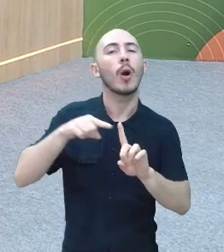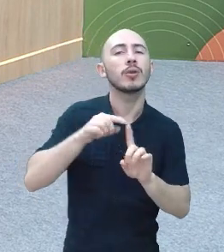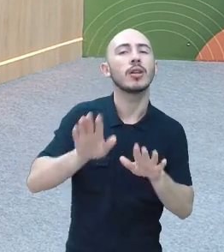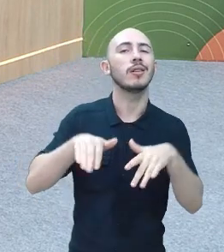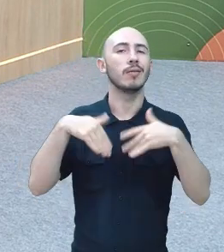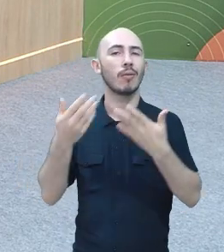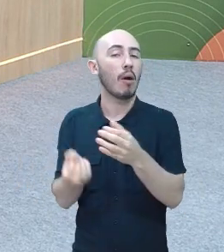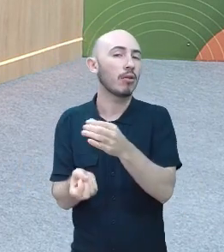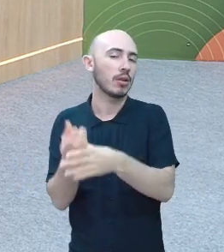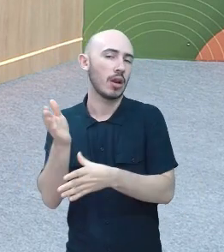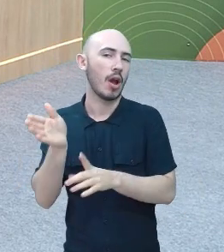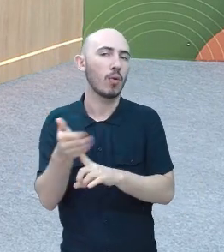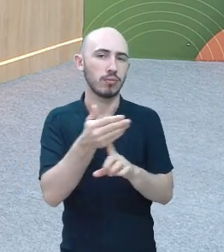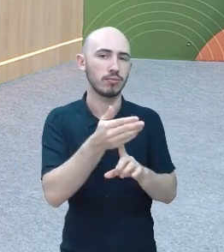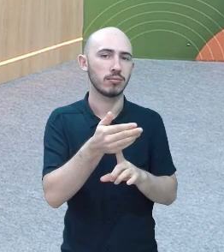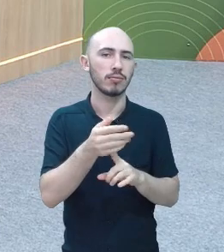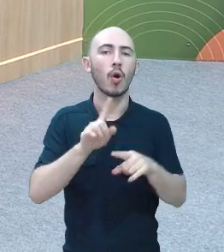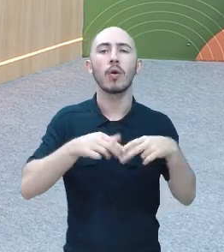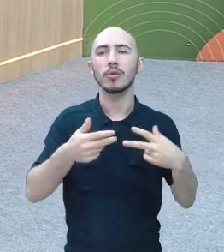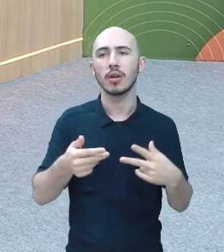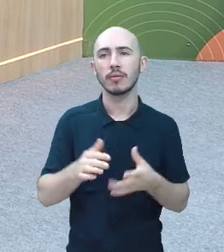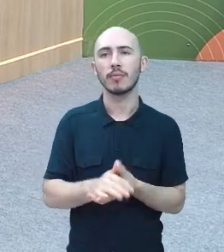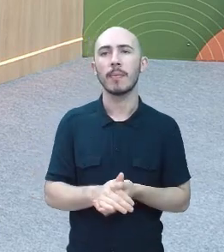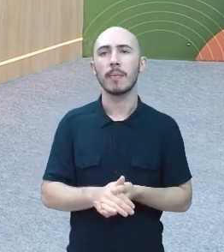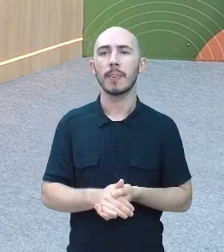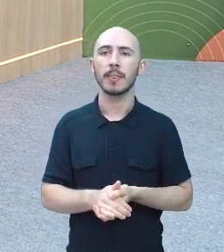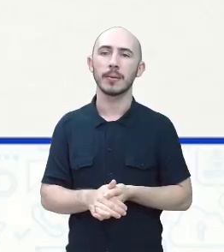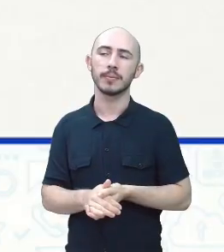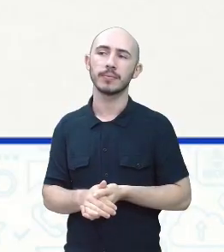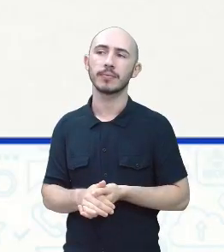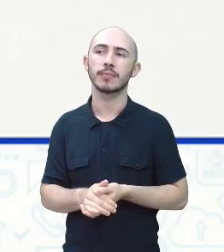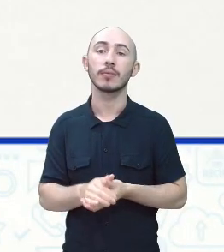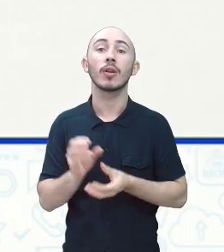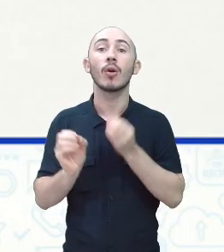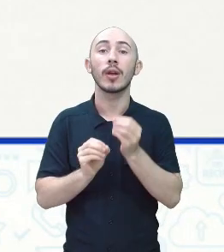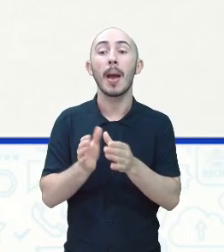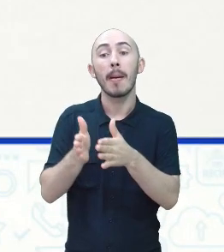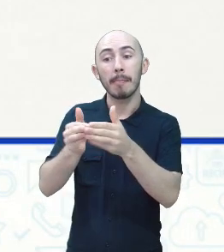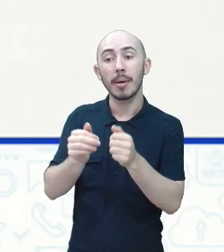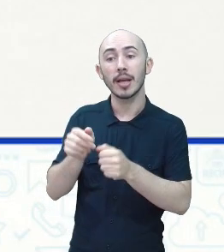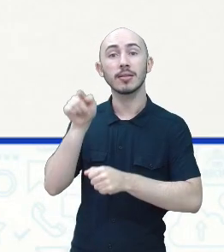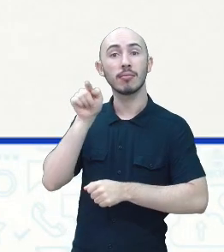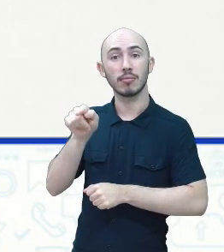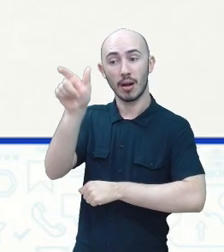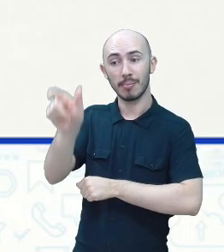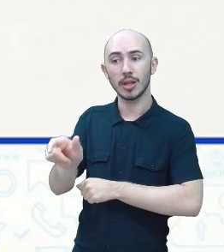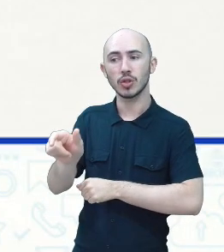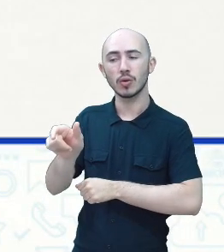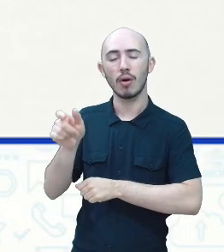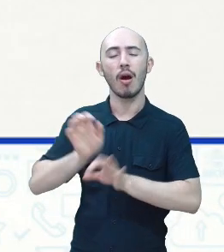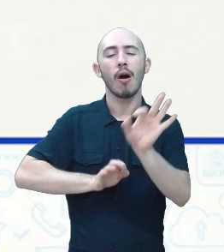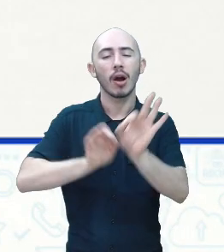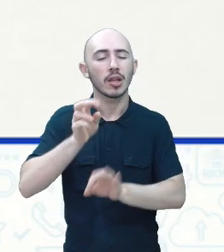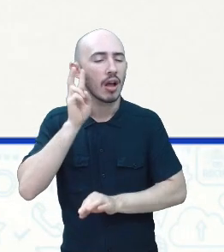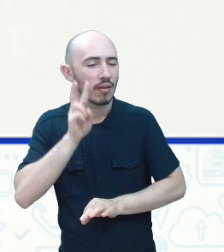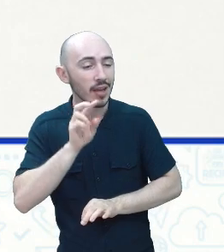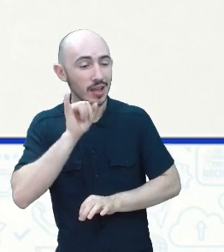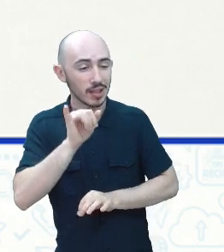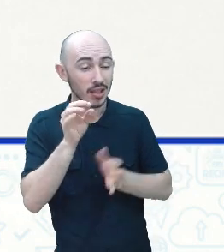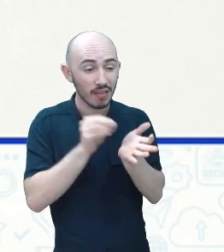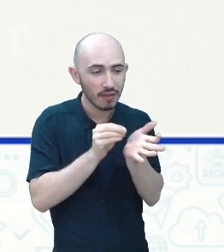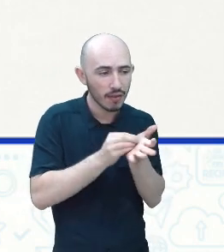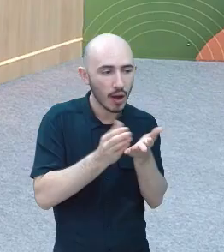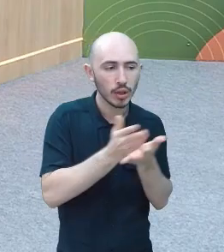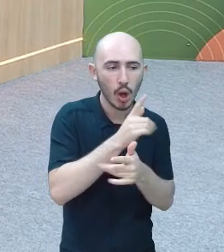intenção em fazê-lo, tá certo? Peça que o usuário cheque todas as peças antes de começar a montar o objeto. É importante, né? Porque se tiver uma